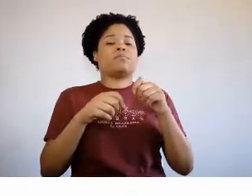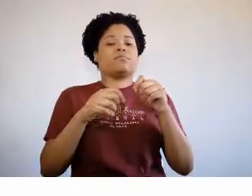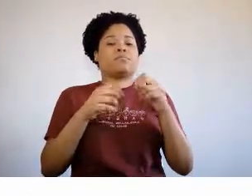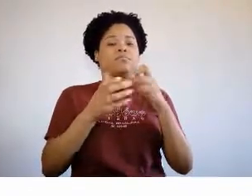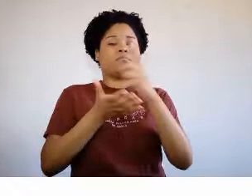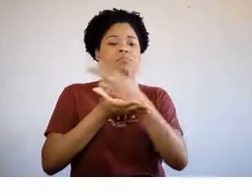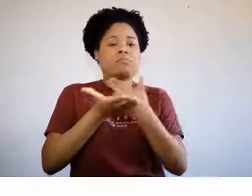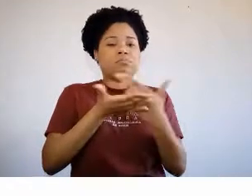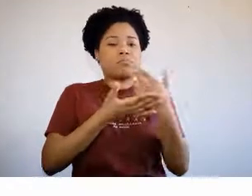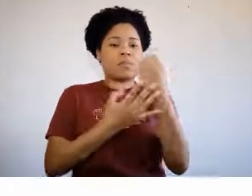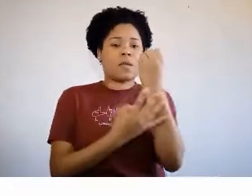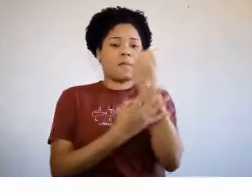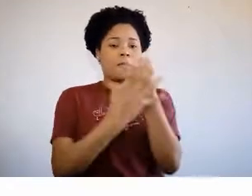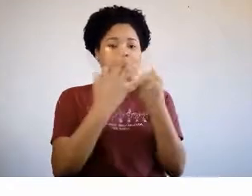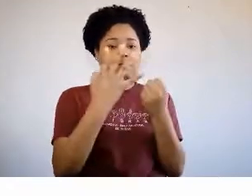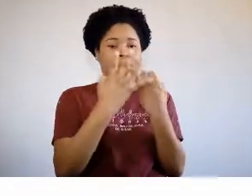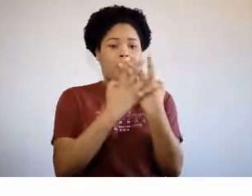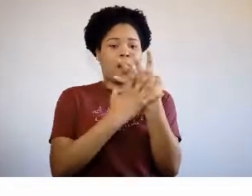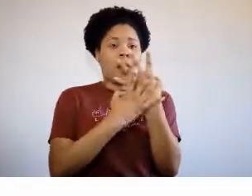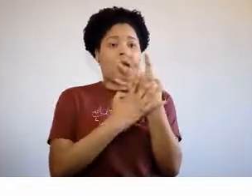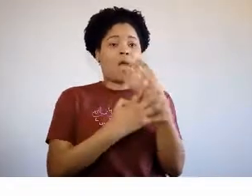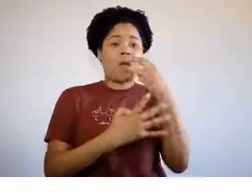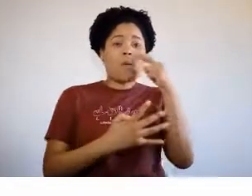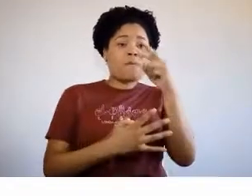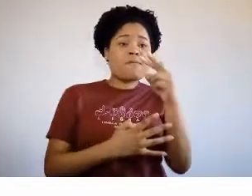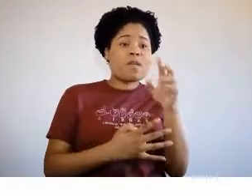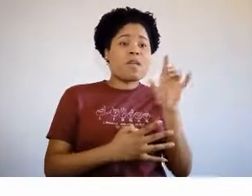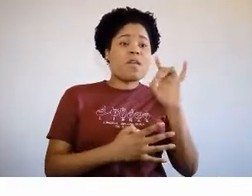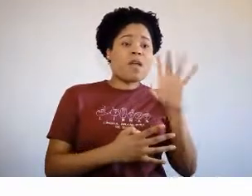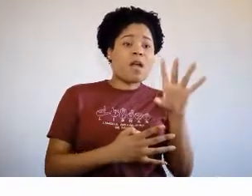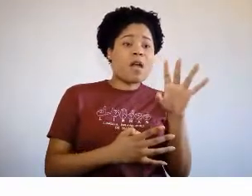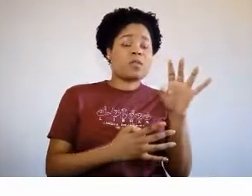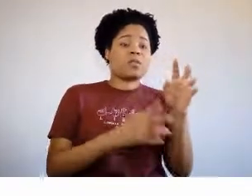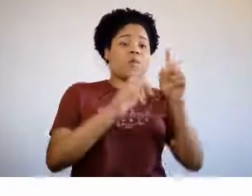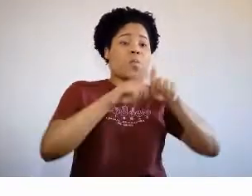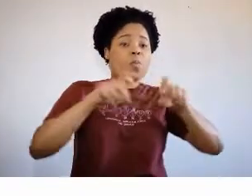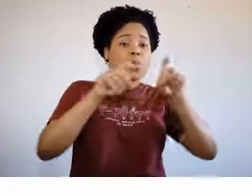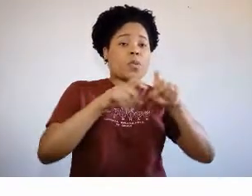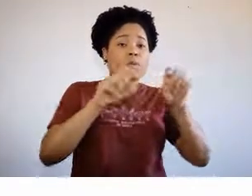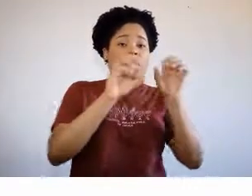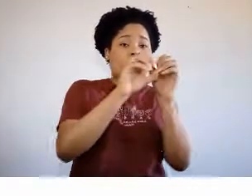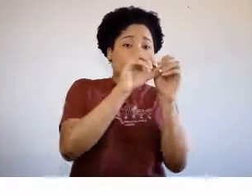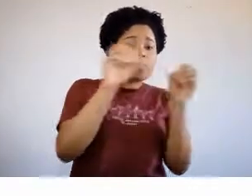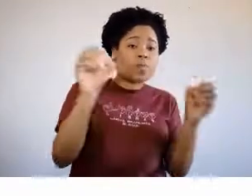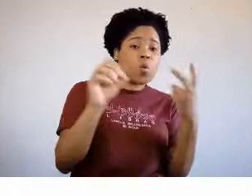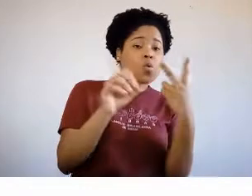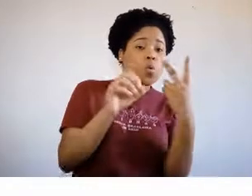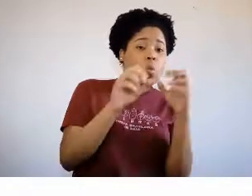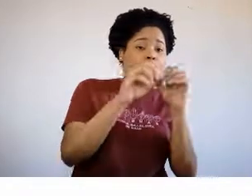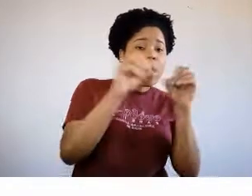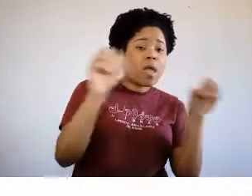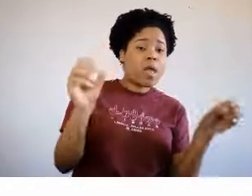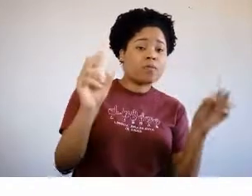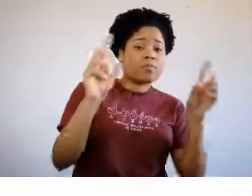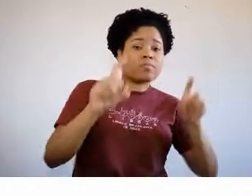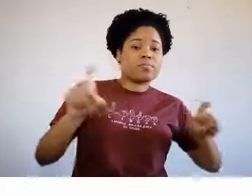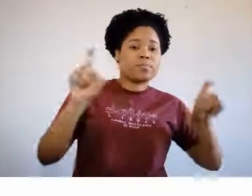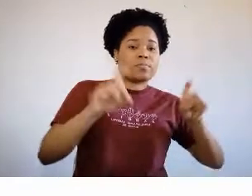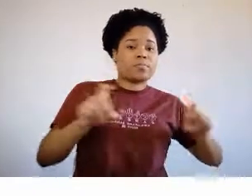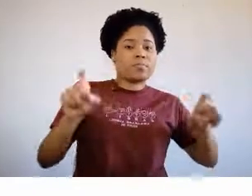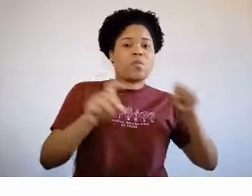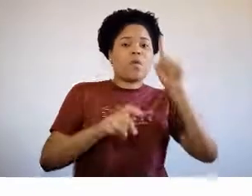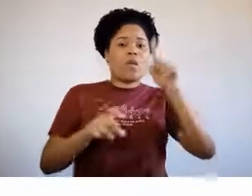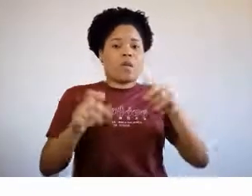uma topologia em malha. Então, observe aqui, ó, que cada computador está interligando no mínimo 2 outros